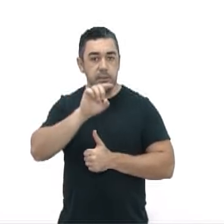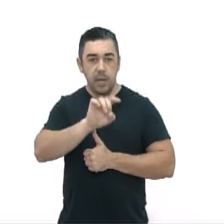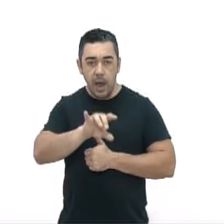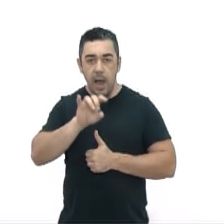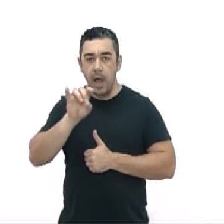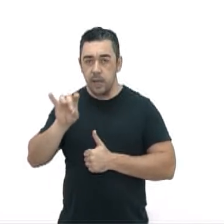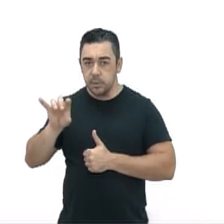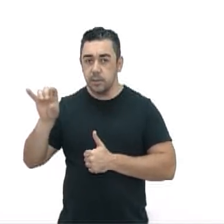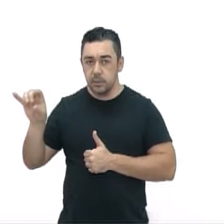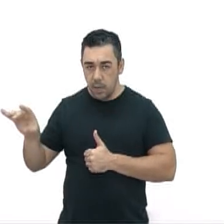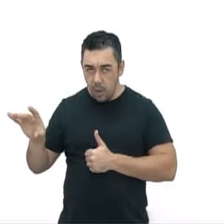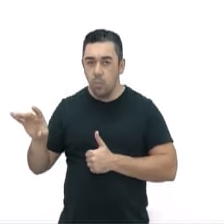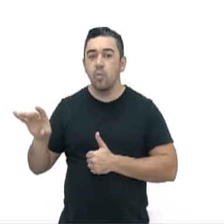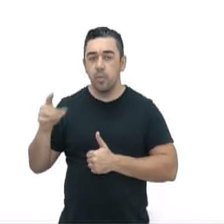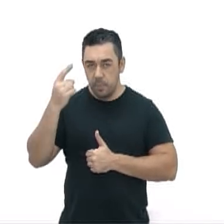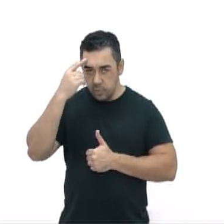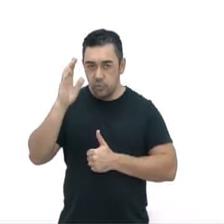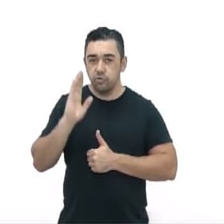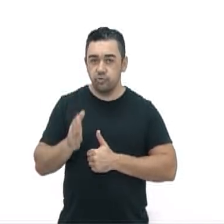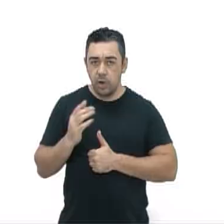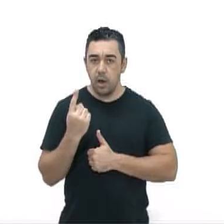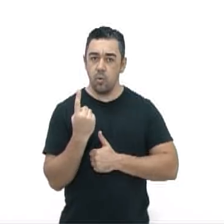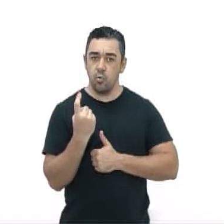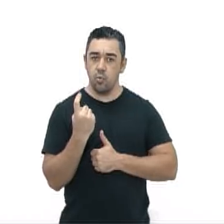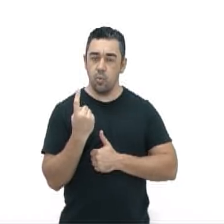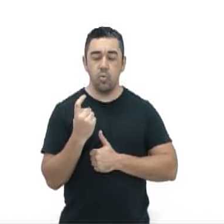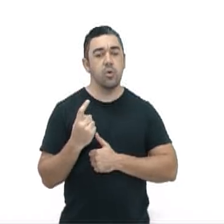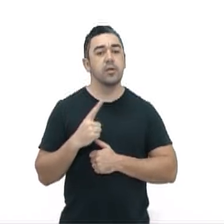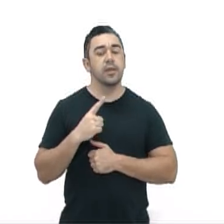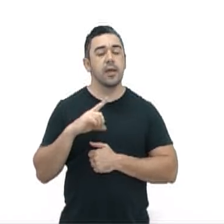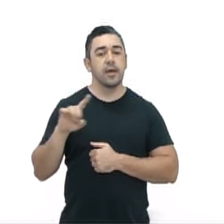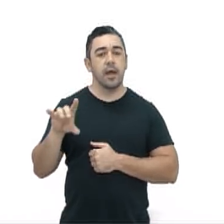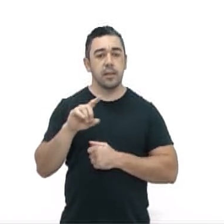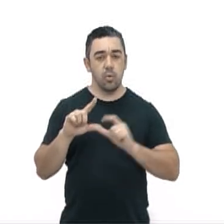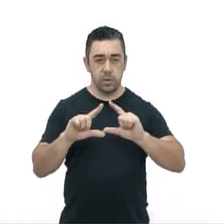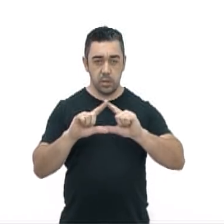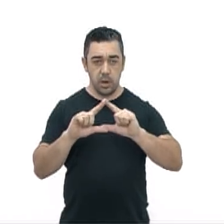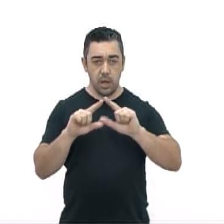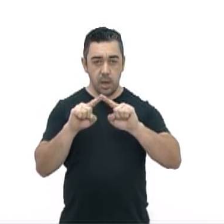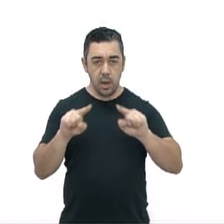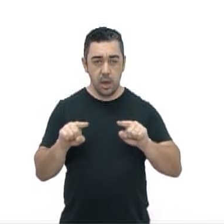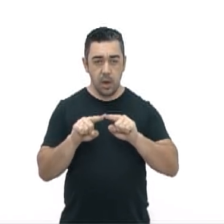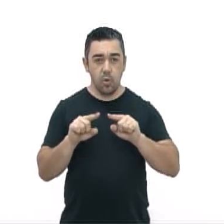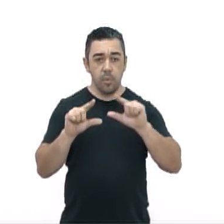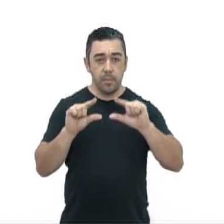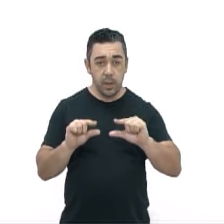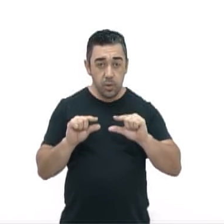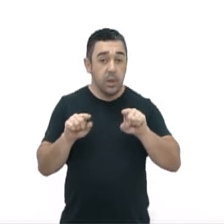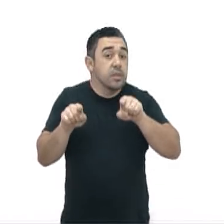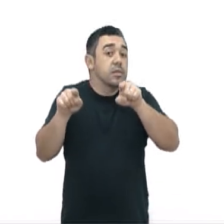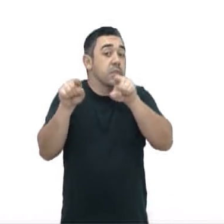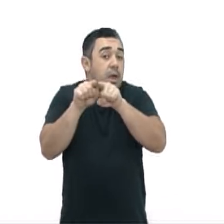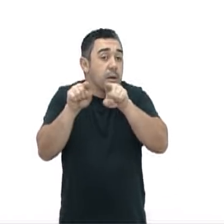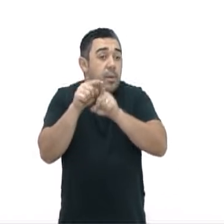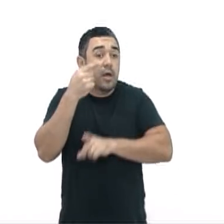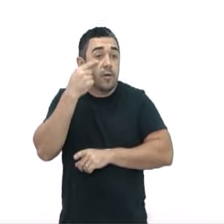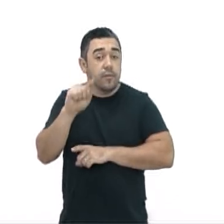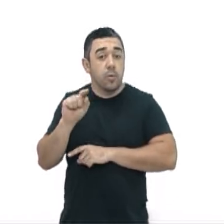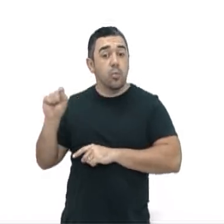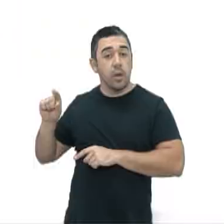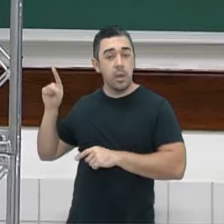gente já pensou na unidade, né? A gente já viu que era o triângulo menor. A gente também já viu que